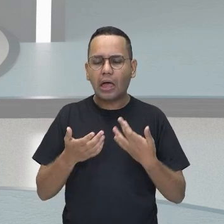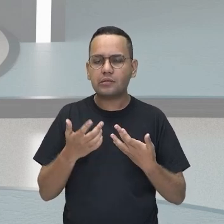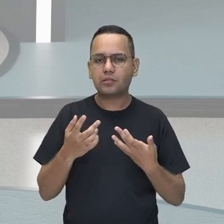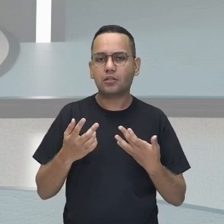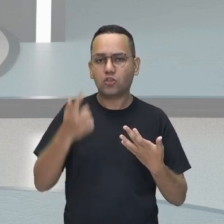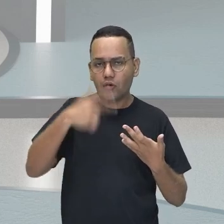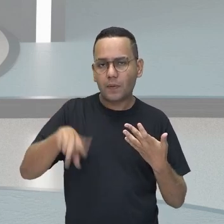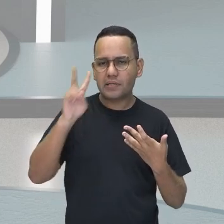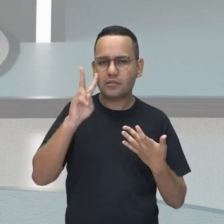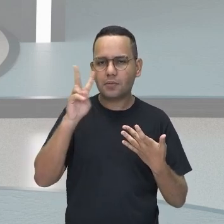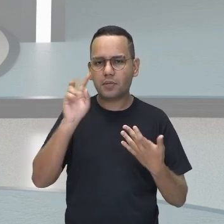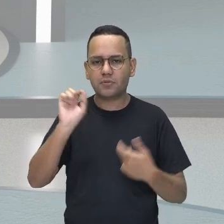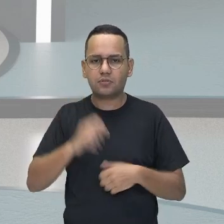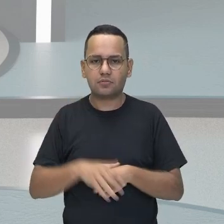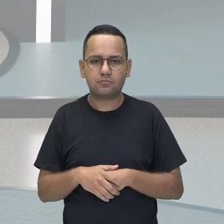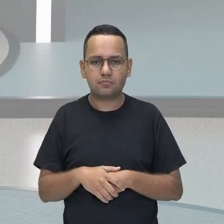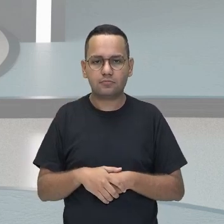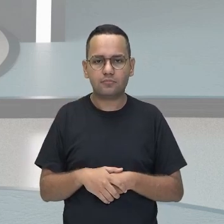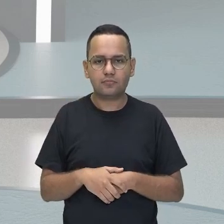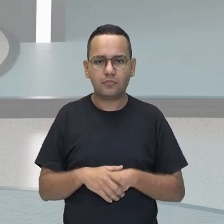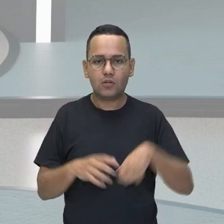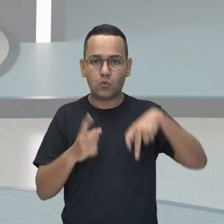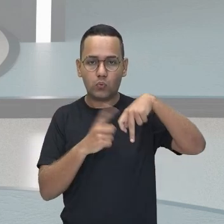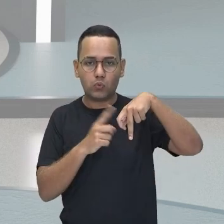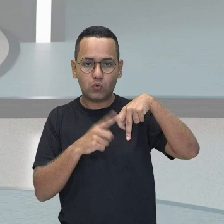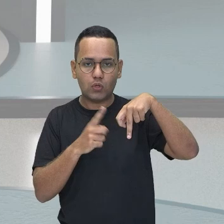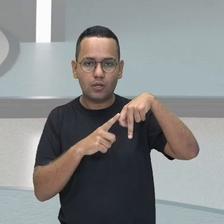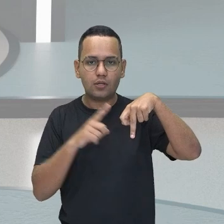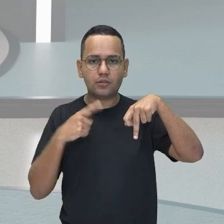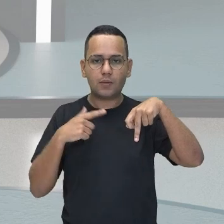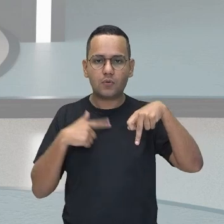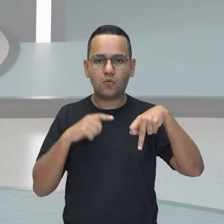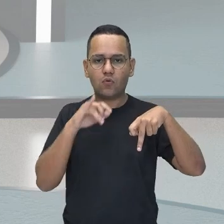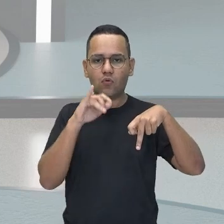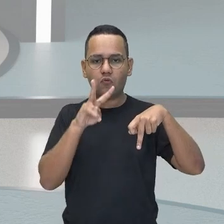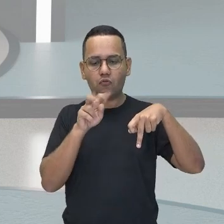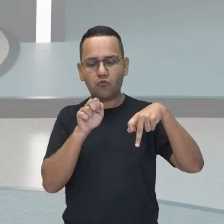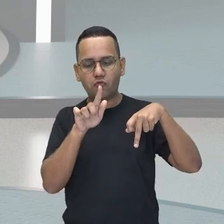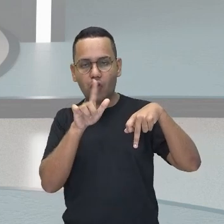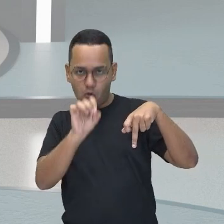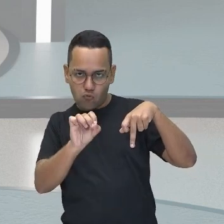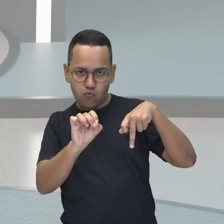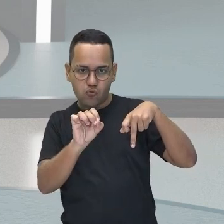essa informação, né? No joelho a gente vai ter o joelho valgo. Os joelhos ficam